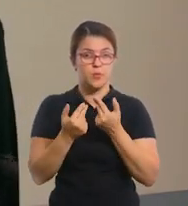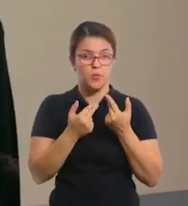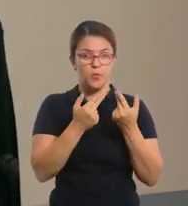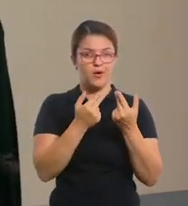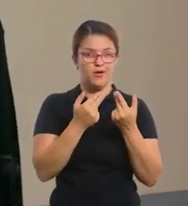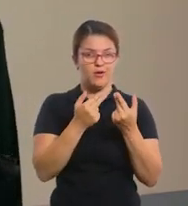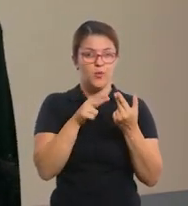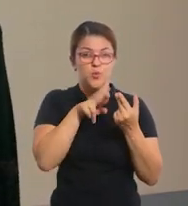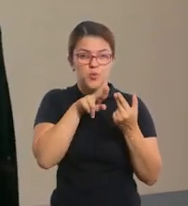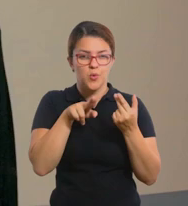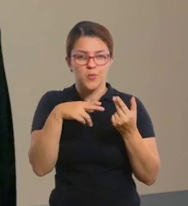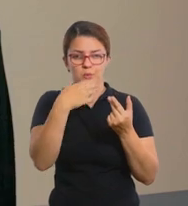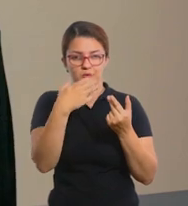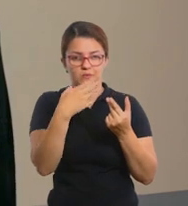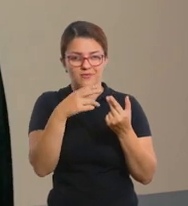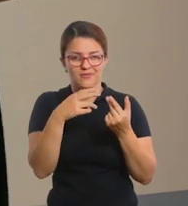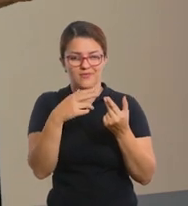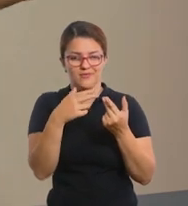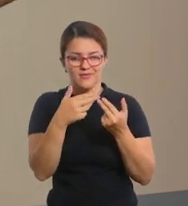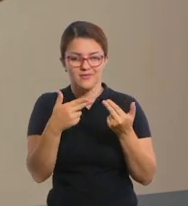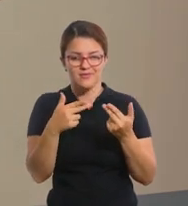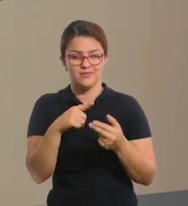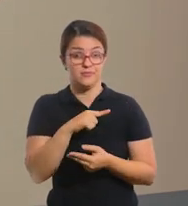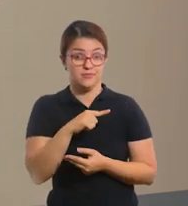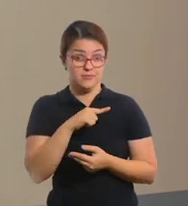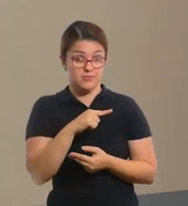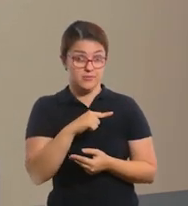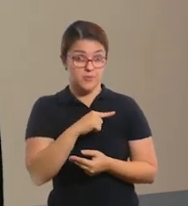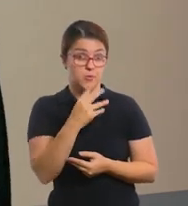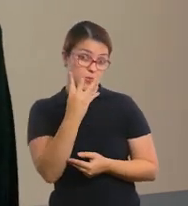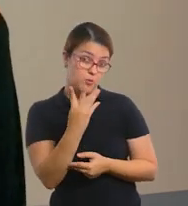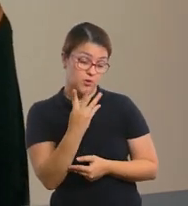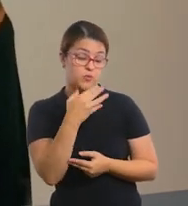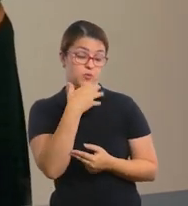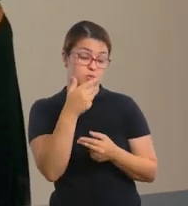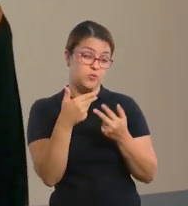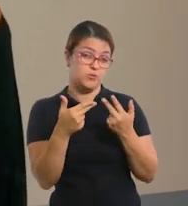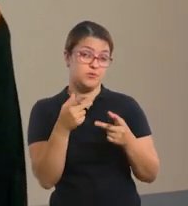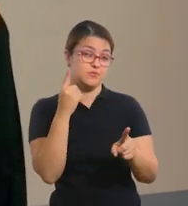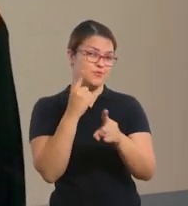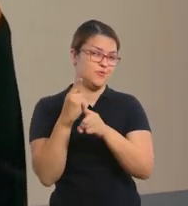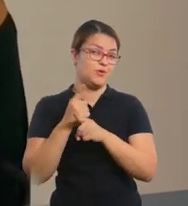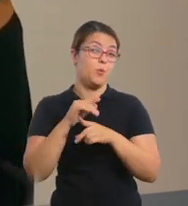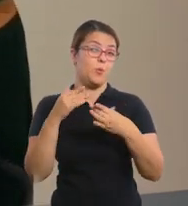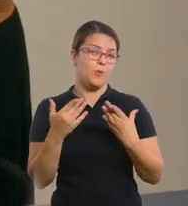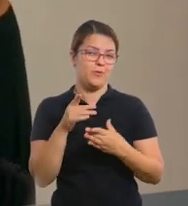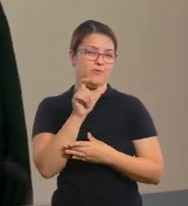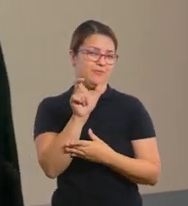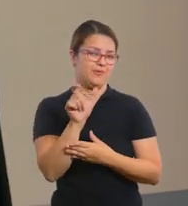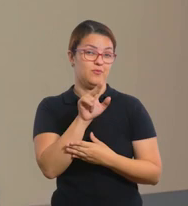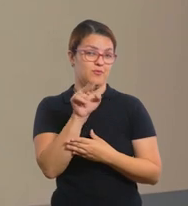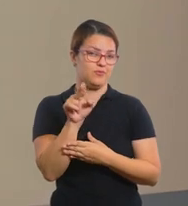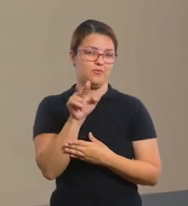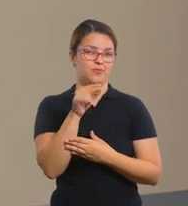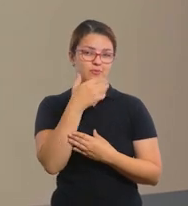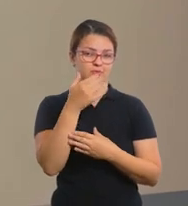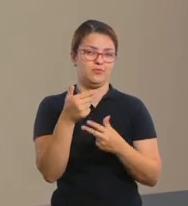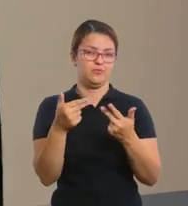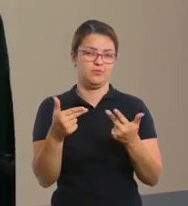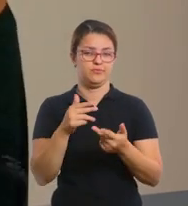peças iguais um formaram o nome de uma fruta aqui nós temos quatro frutas descubra quais são